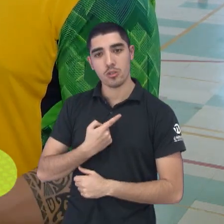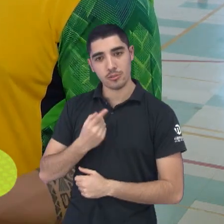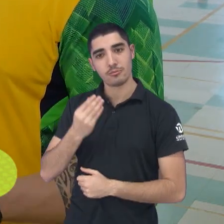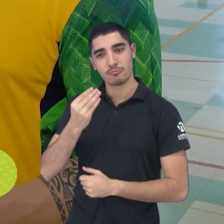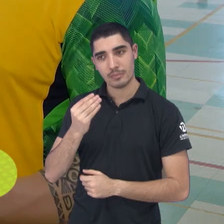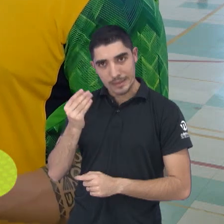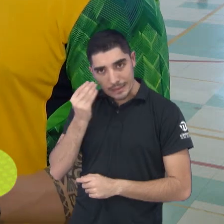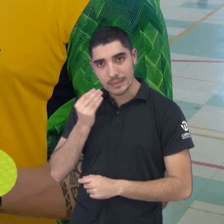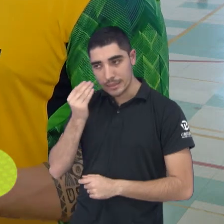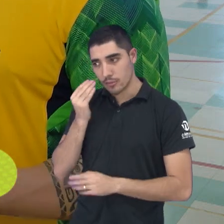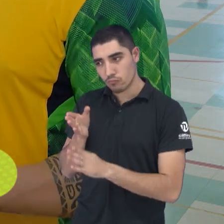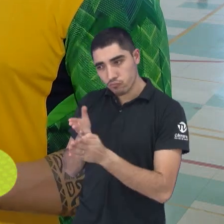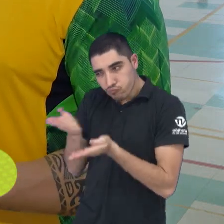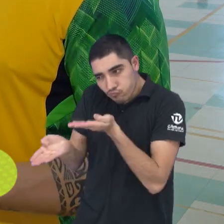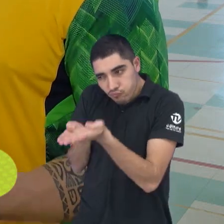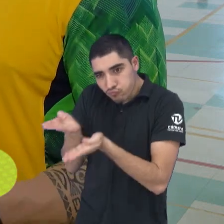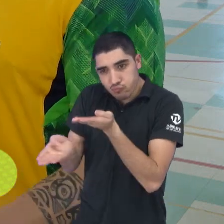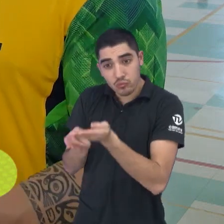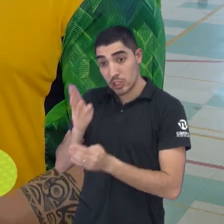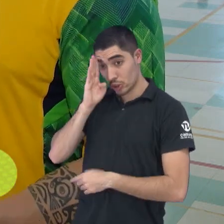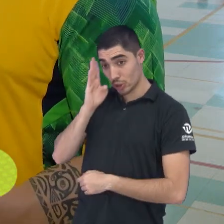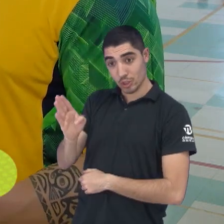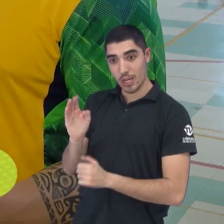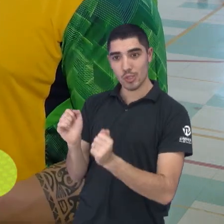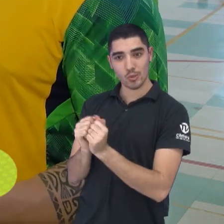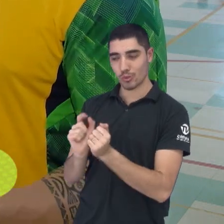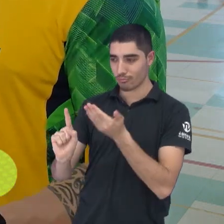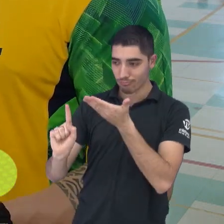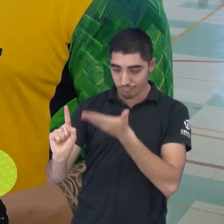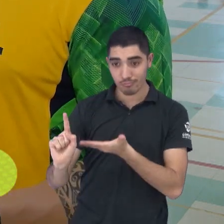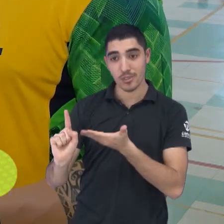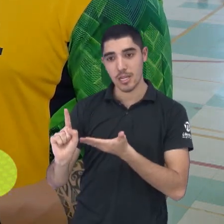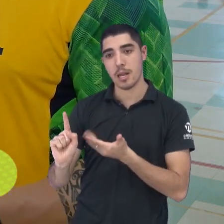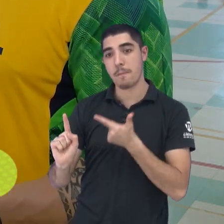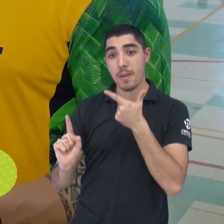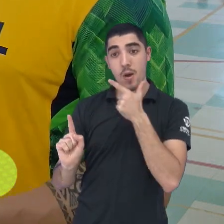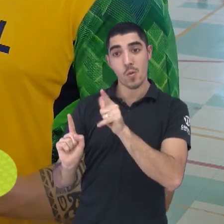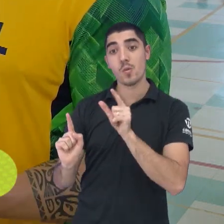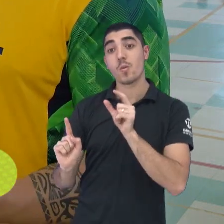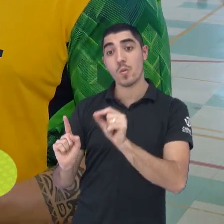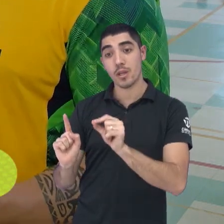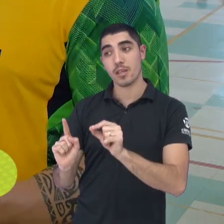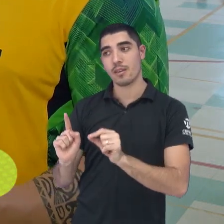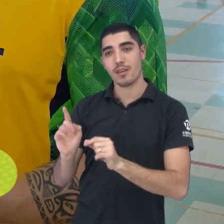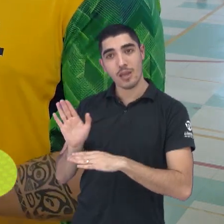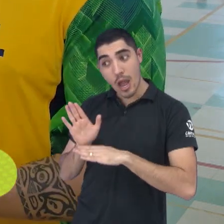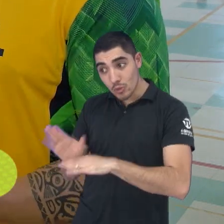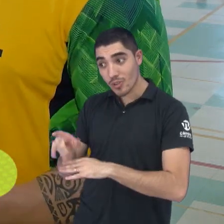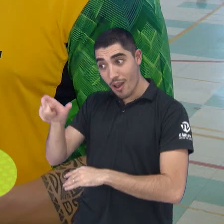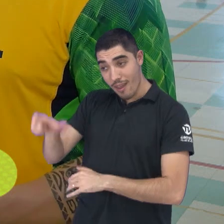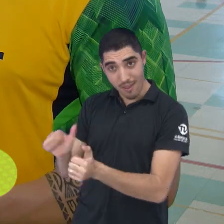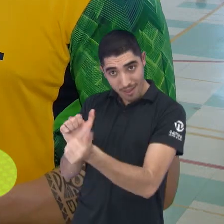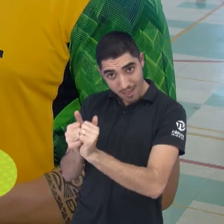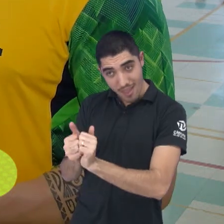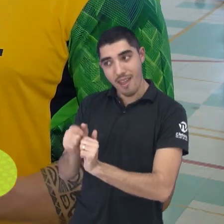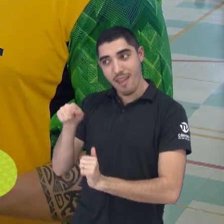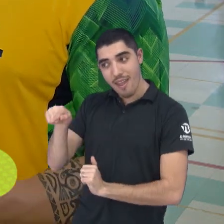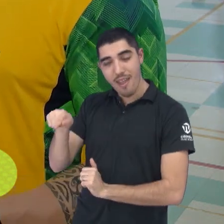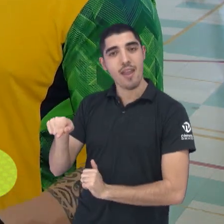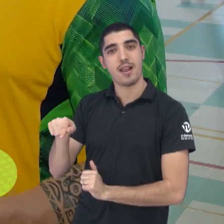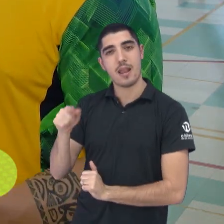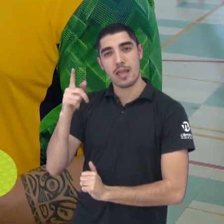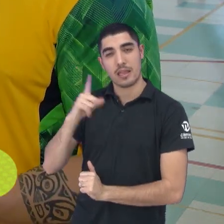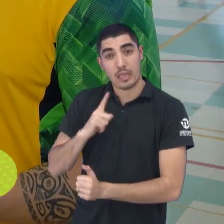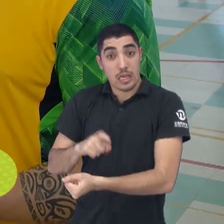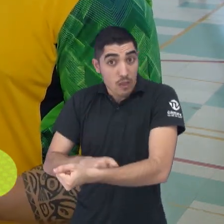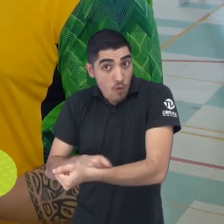mais efetiva, diretamente, contribuindo mais para o jogo na hora que a gente consegue auxiliar esse atleta nesses momentos de